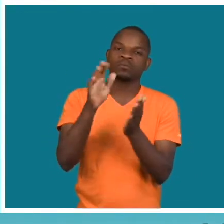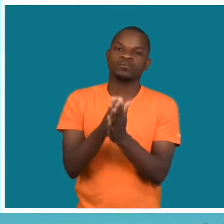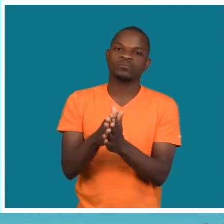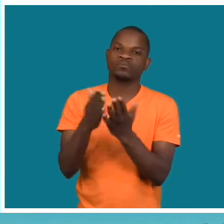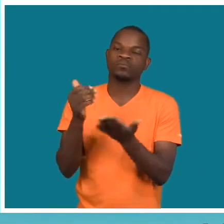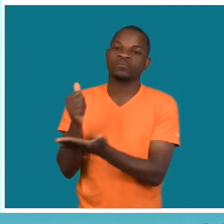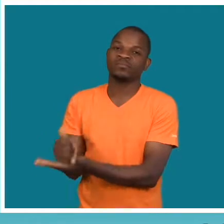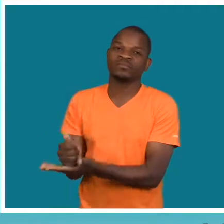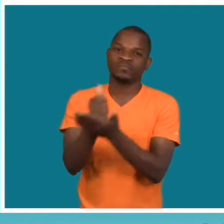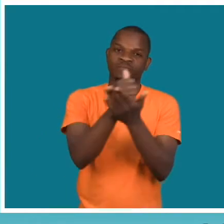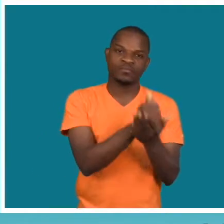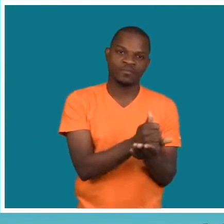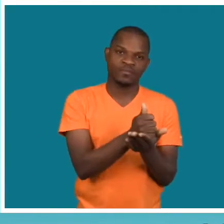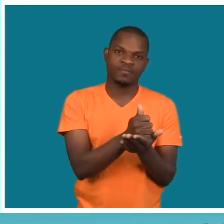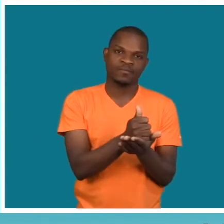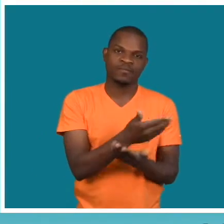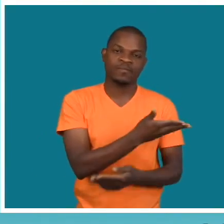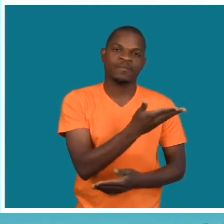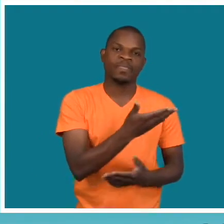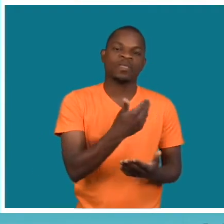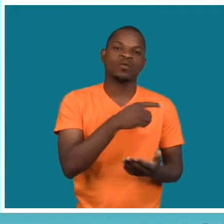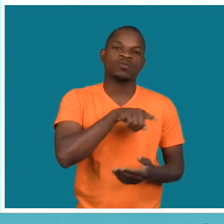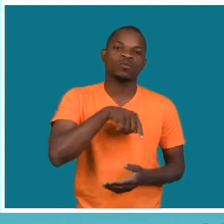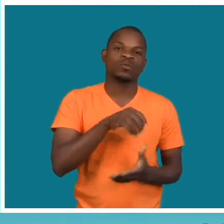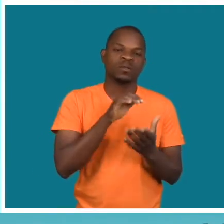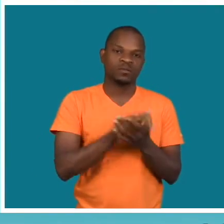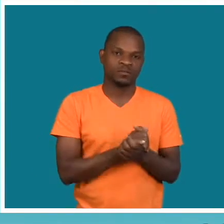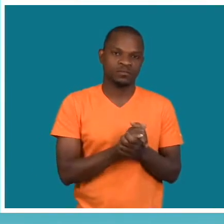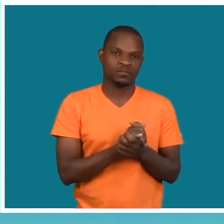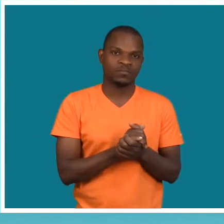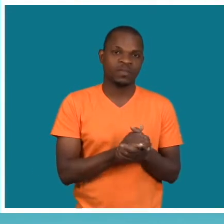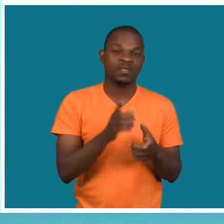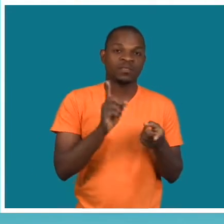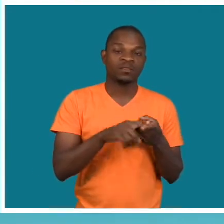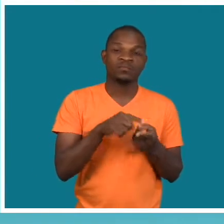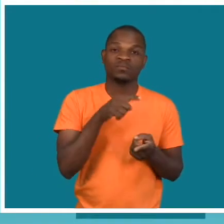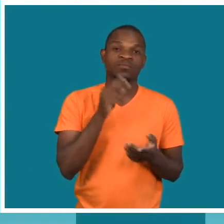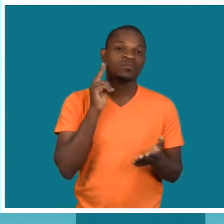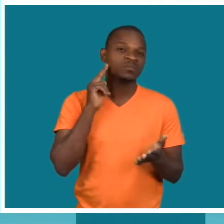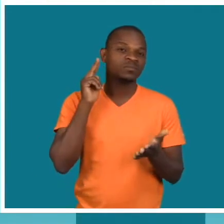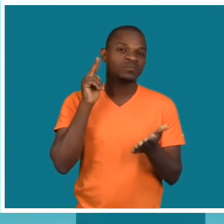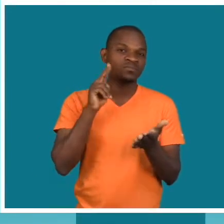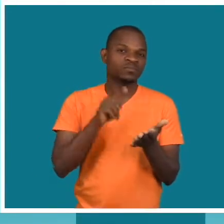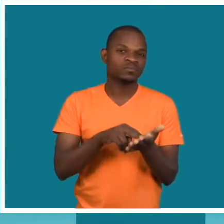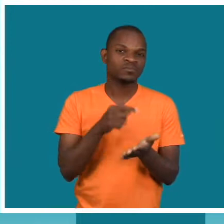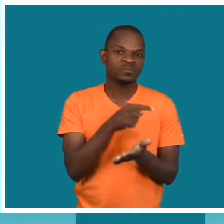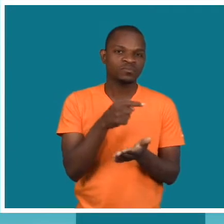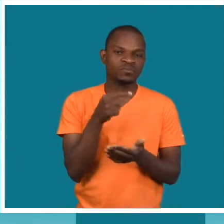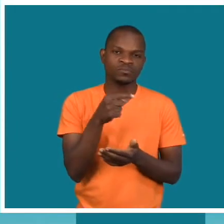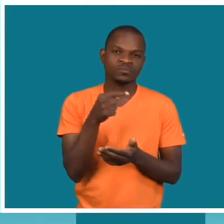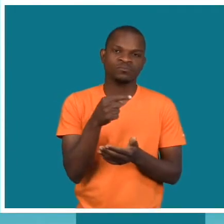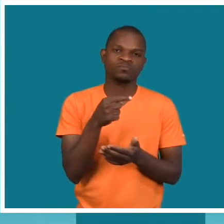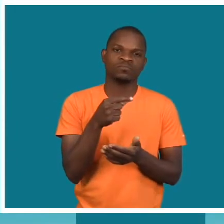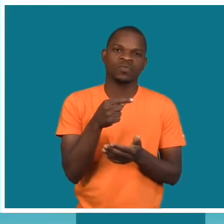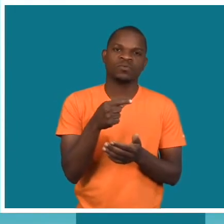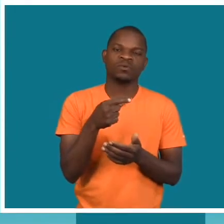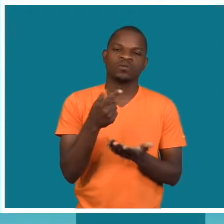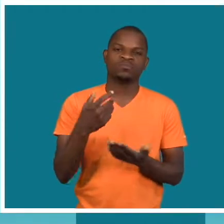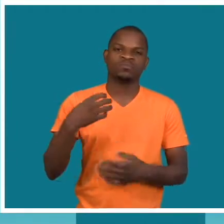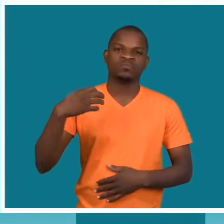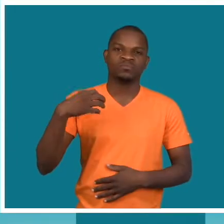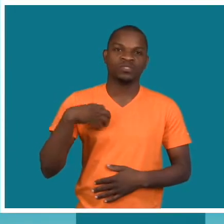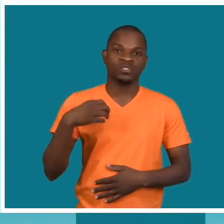que pudesse o ajudar o nosso amigo. E também a mesma carta de